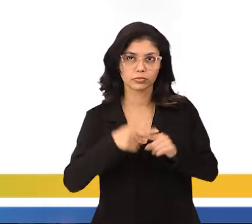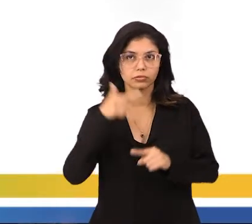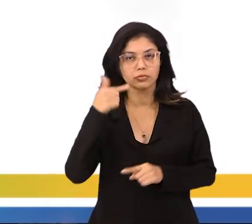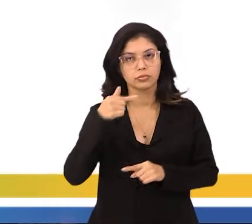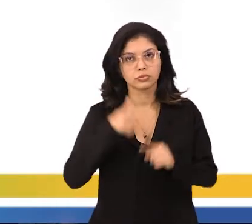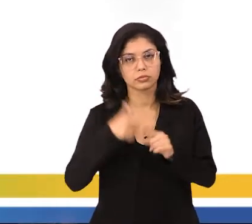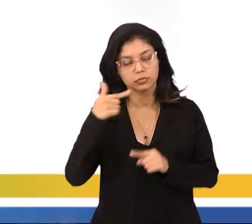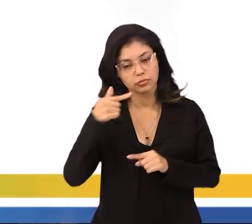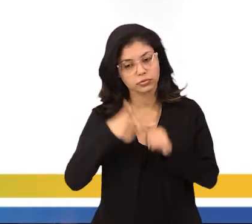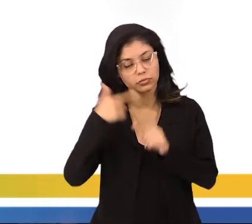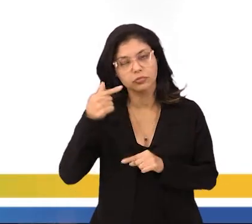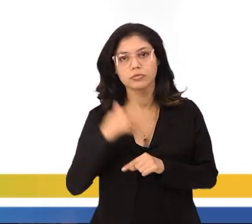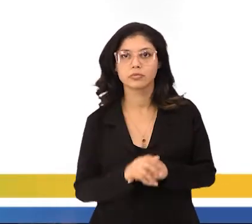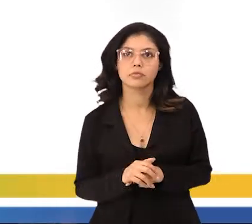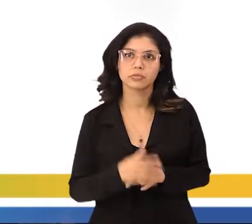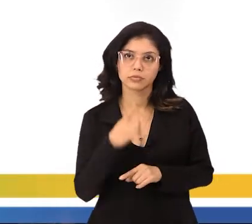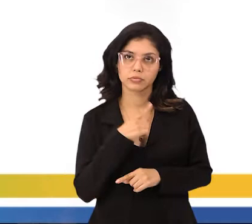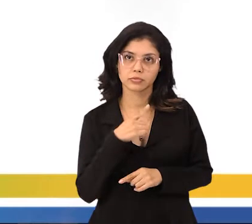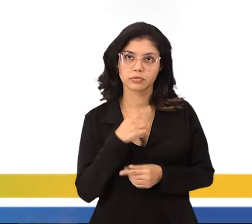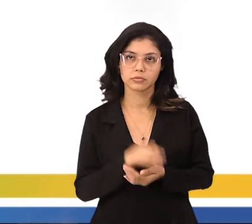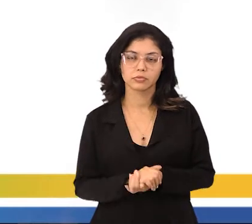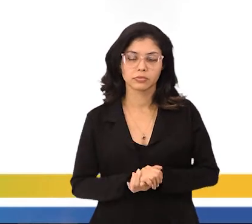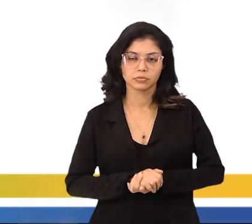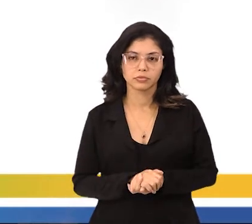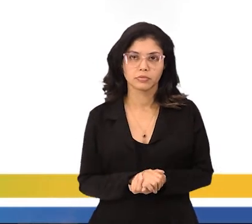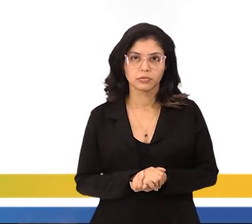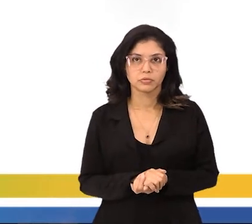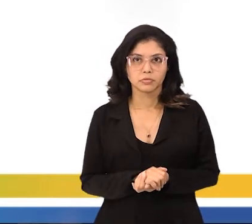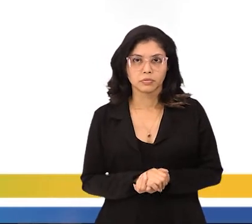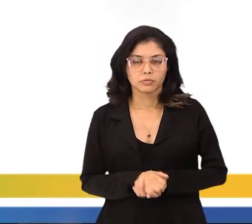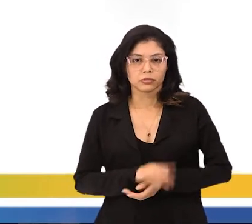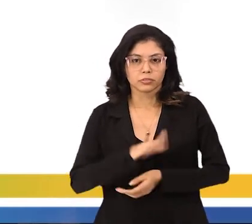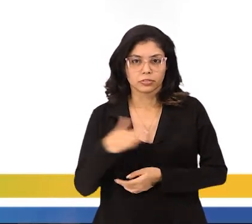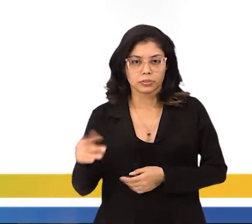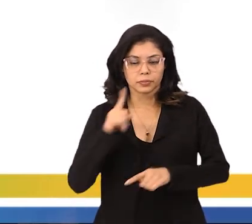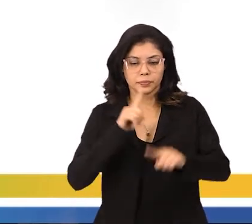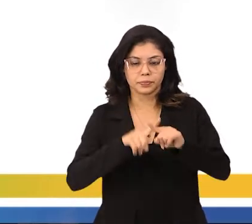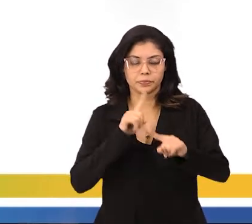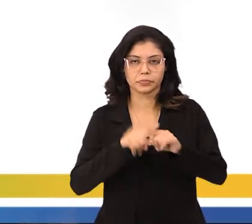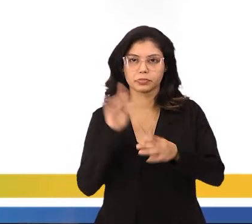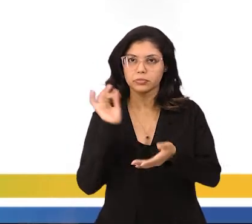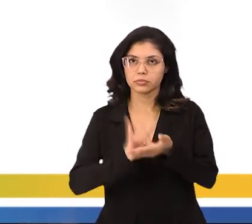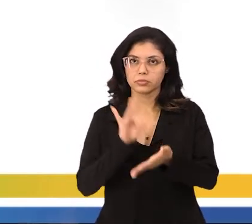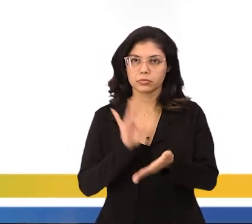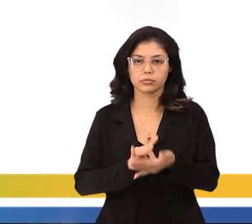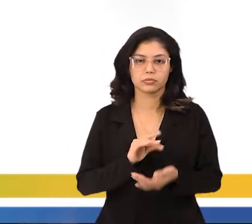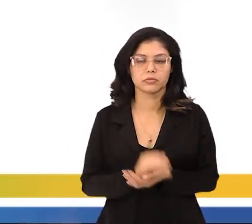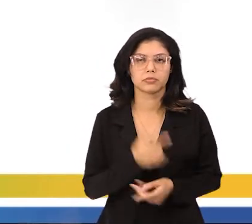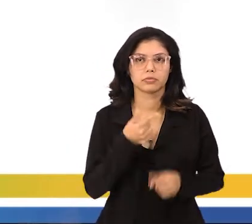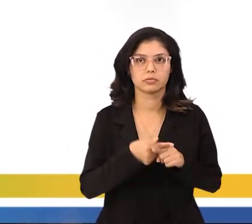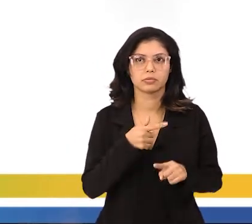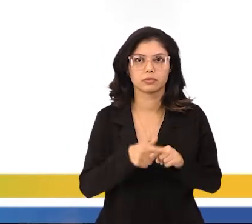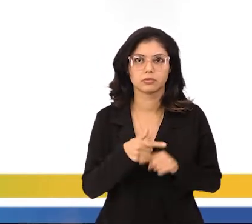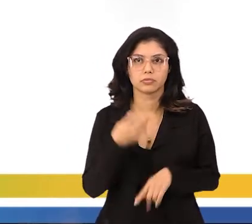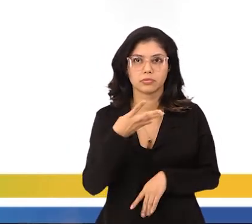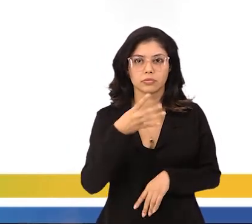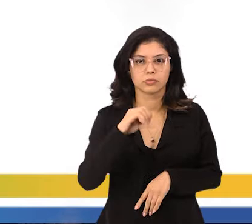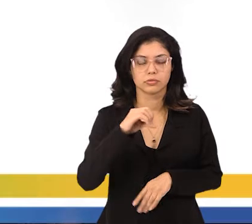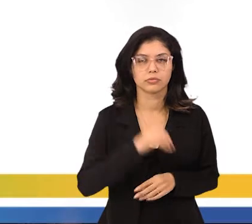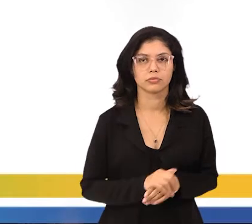vezes 7 vezes 7. Nós temos o quê? Quando eu multiplico, na verdade, 7 vezes 7 igual a